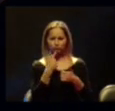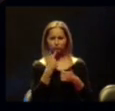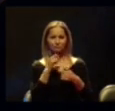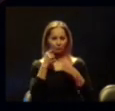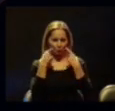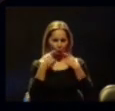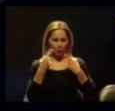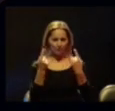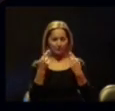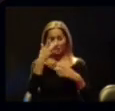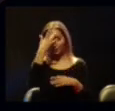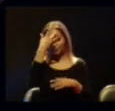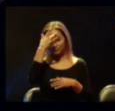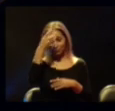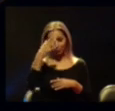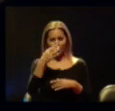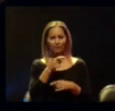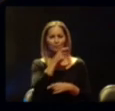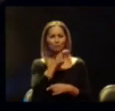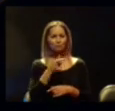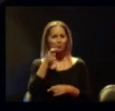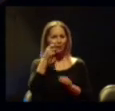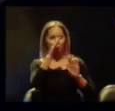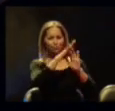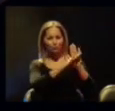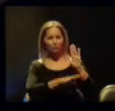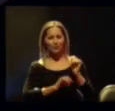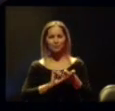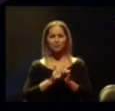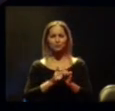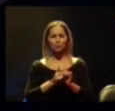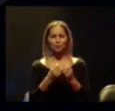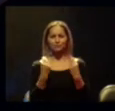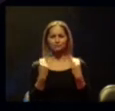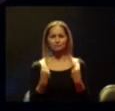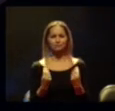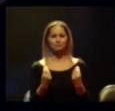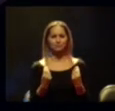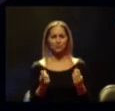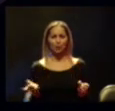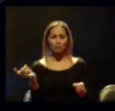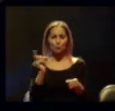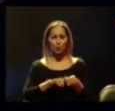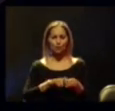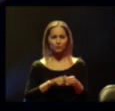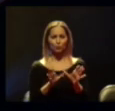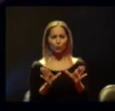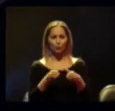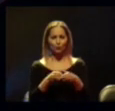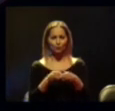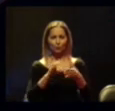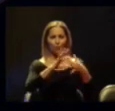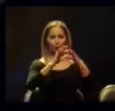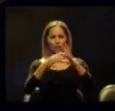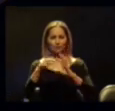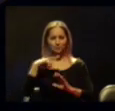transmitem. Setúbal promete um programa desportivo de excelência em colaboração com o Comitê Olímpico